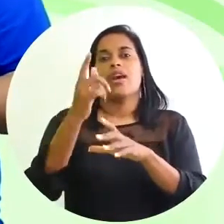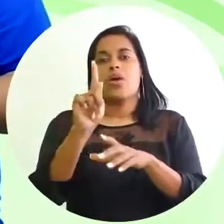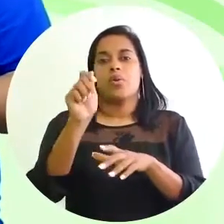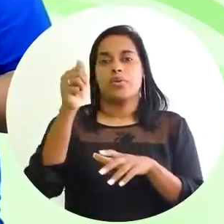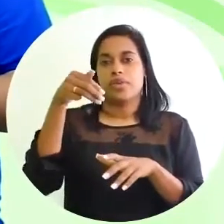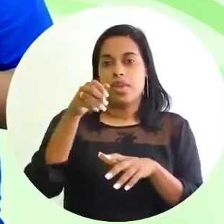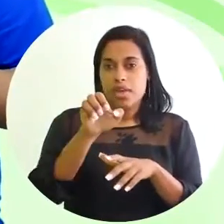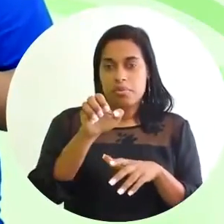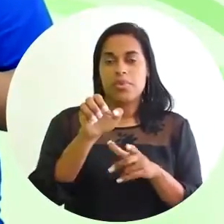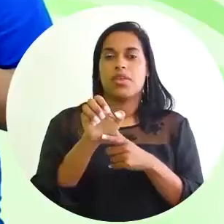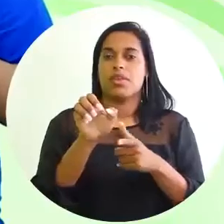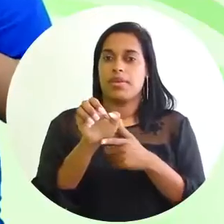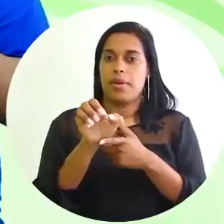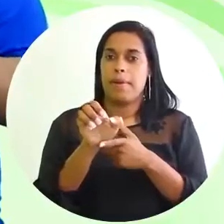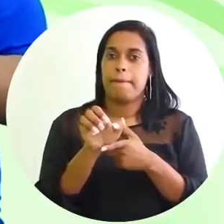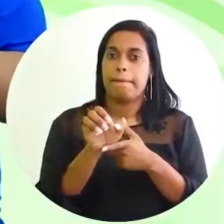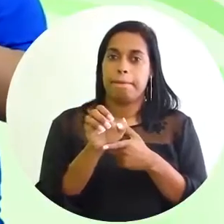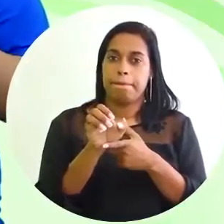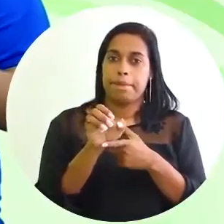engajar pessoas,